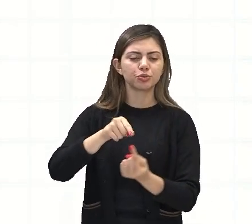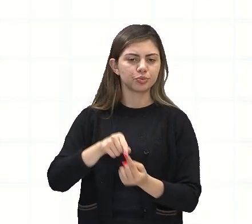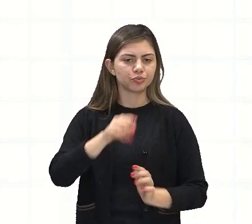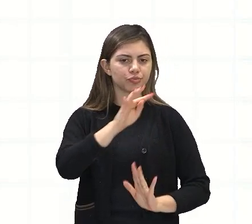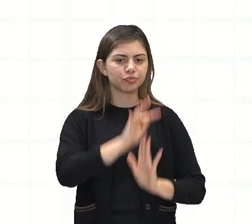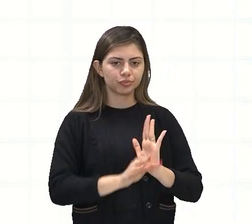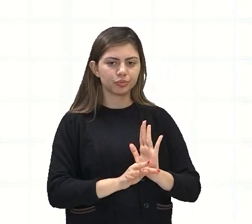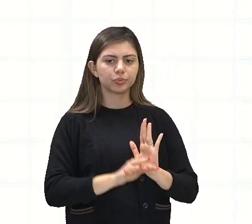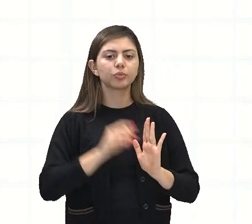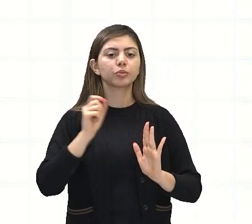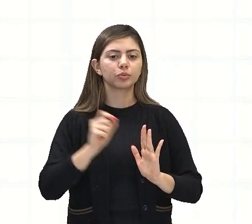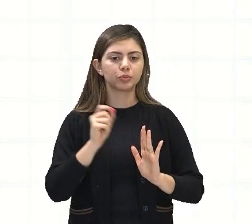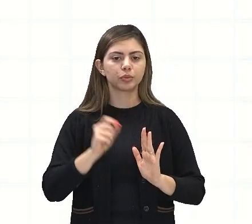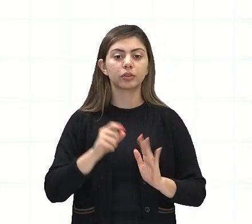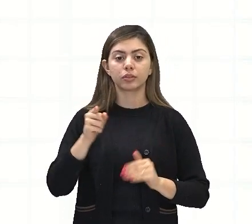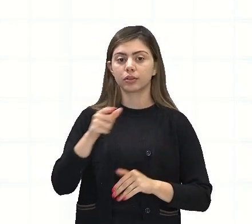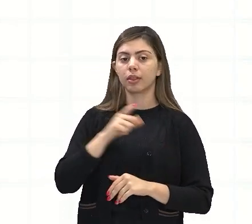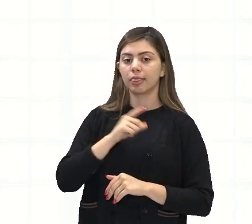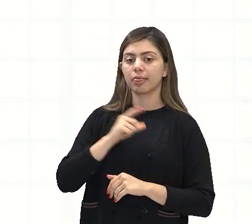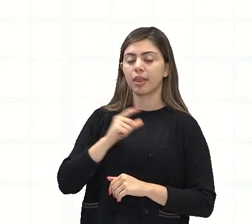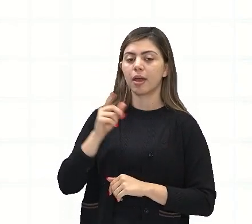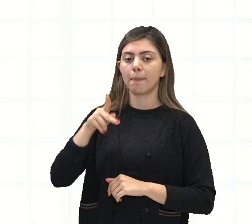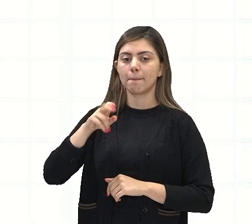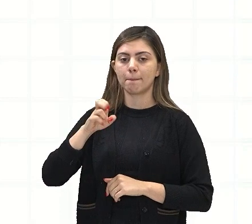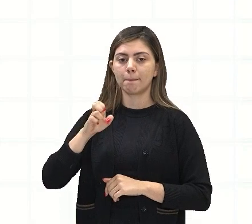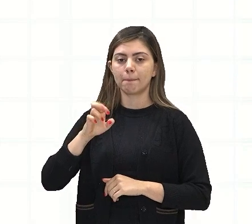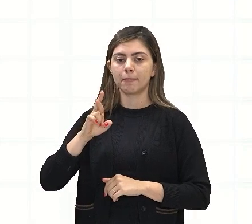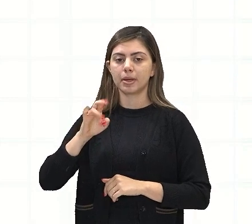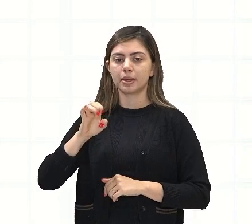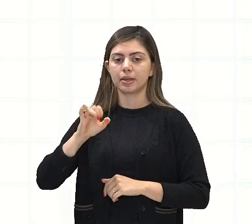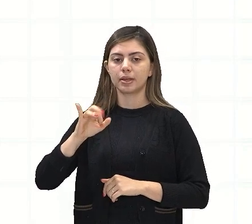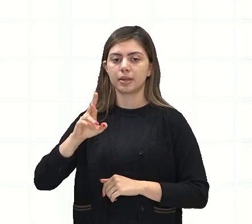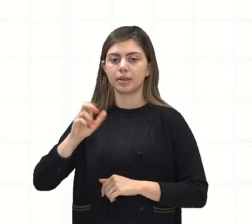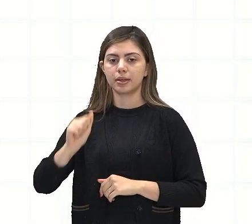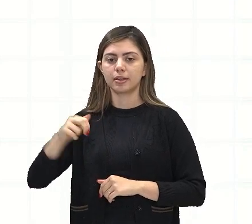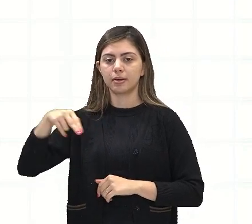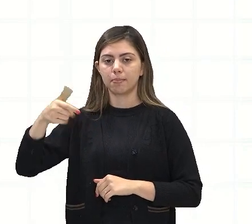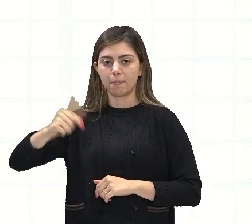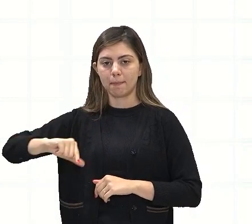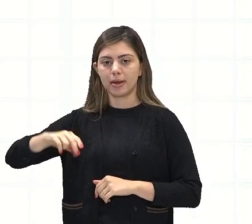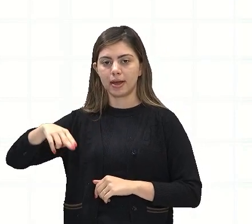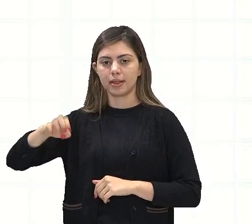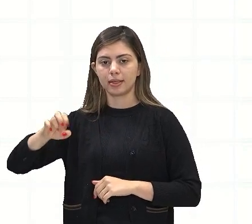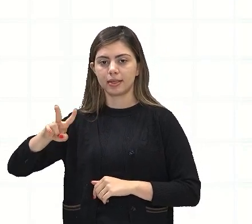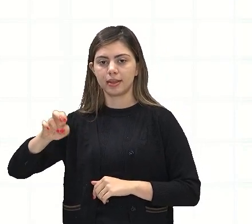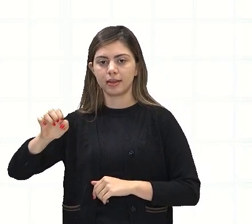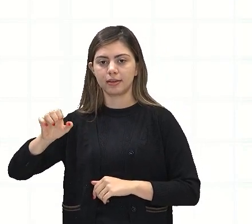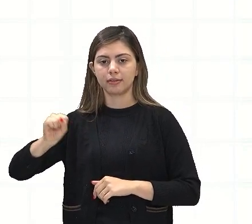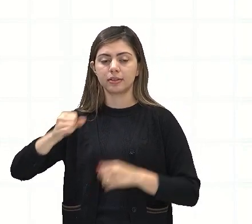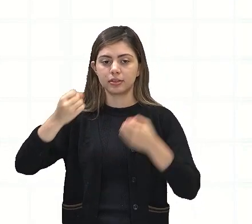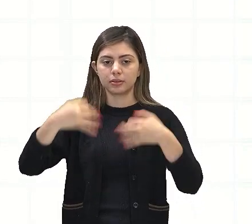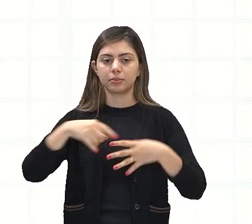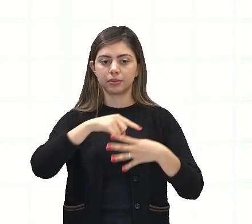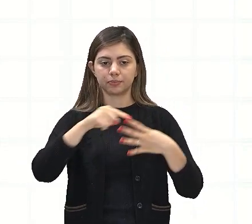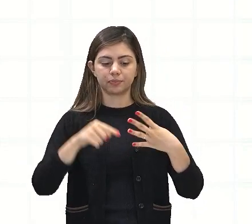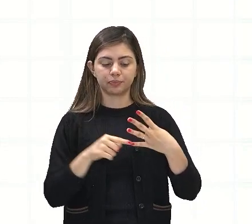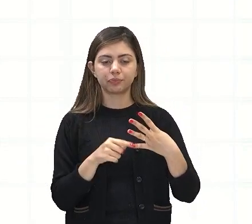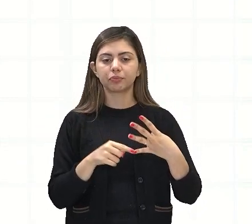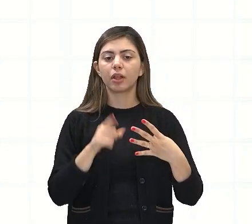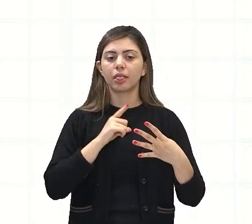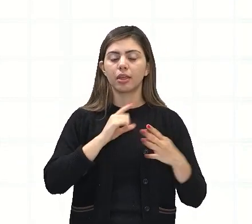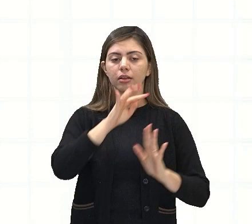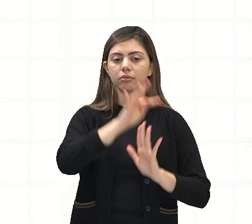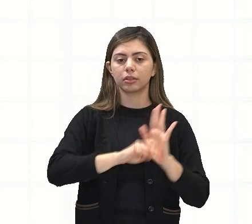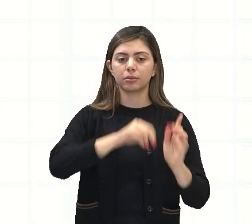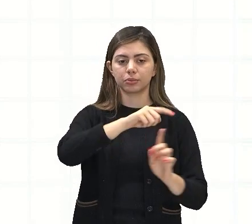de texto, né, de acordo com Pereira e Neves, eles são os seguintes. Nós temos a tipologia